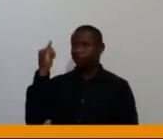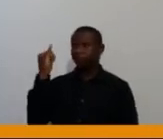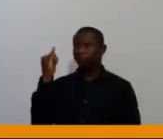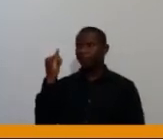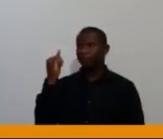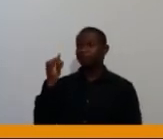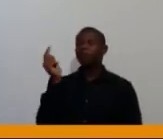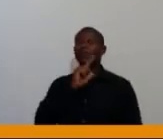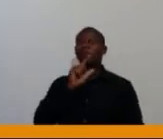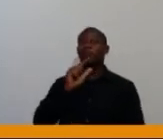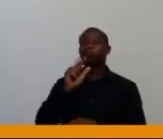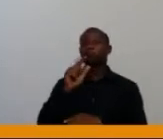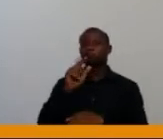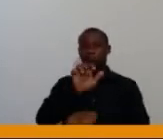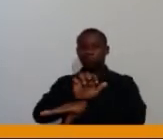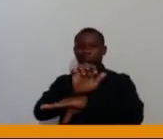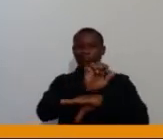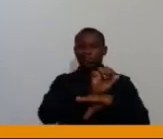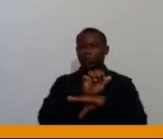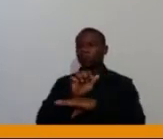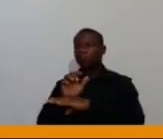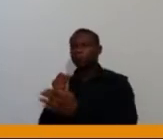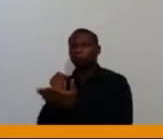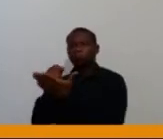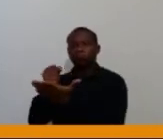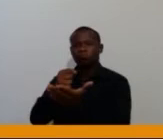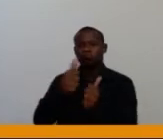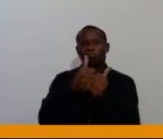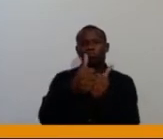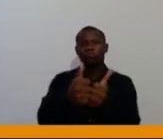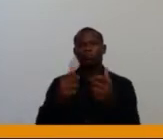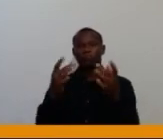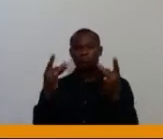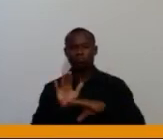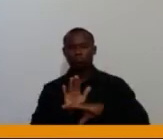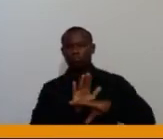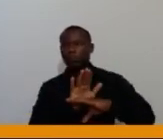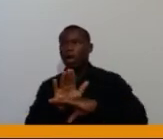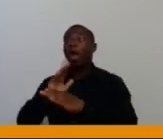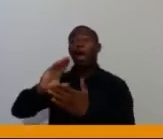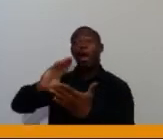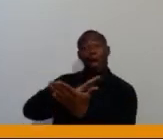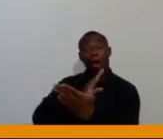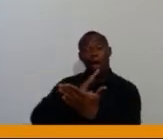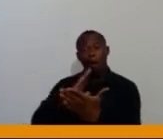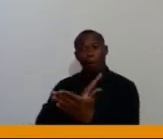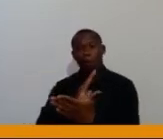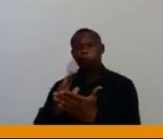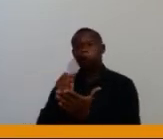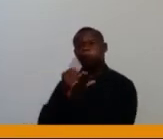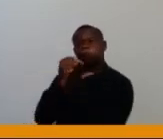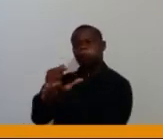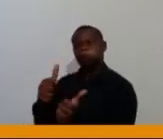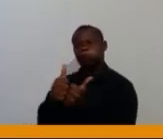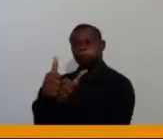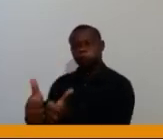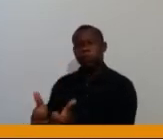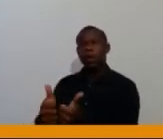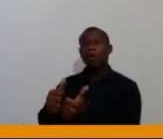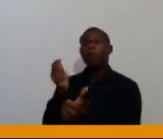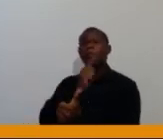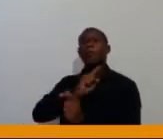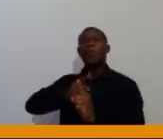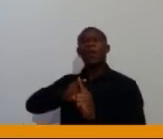dos estados apoiados na rede parcialmente ou integralmente, ou não, ou sem apoio, para construir as